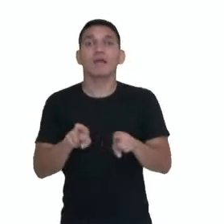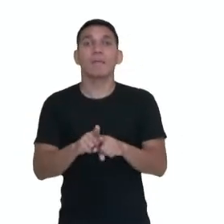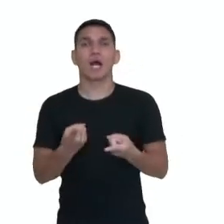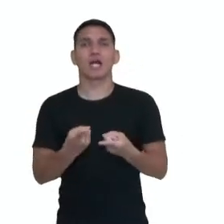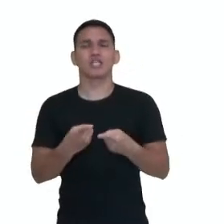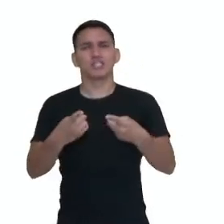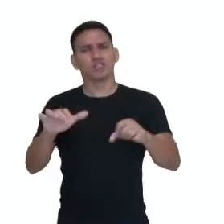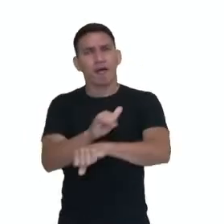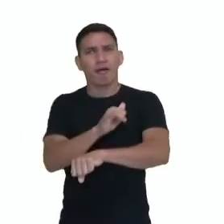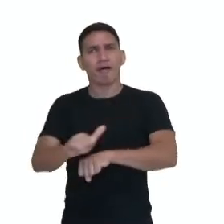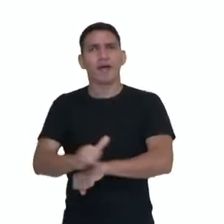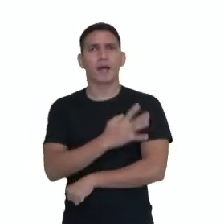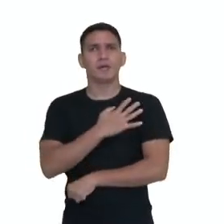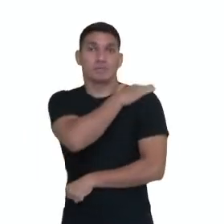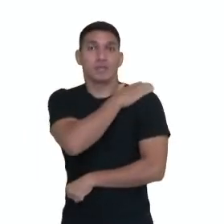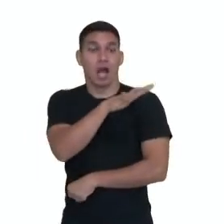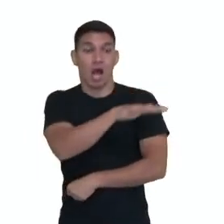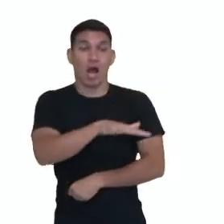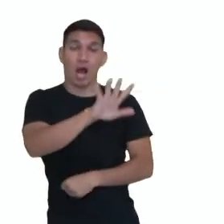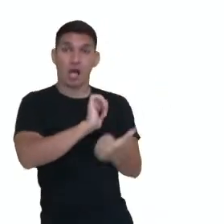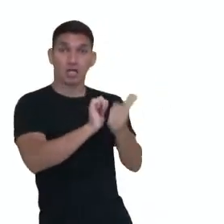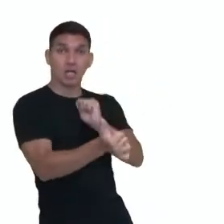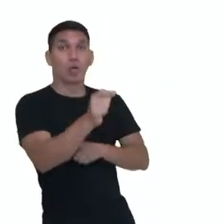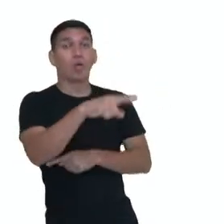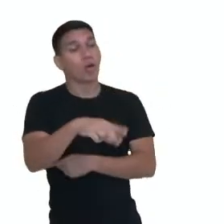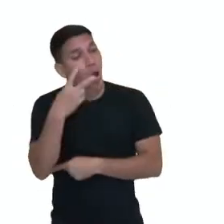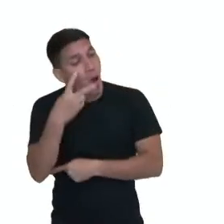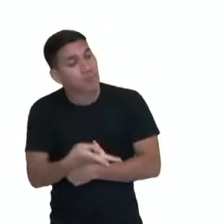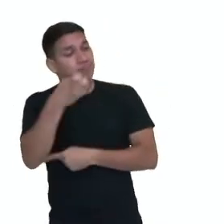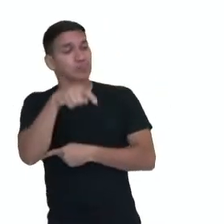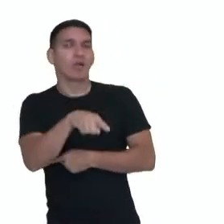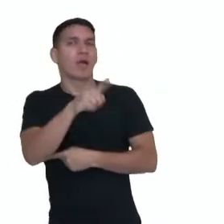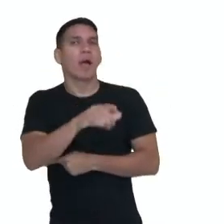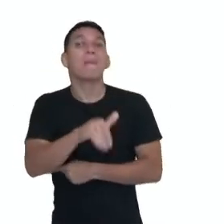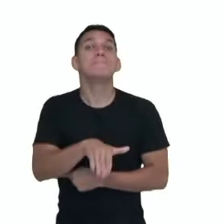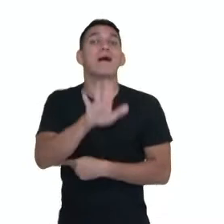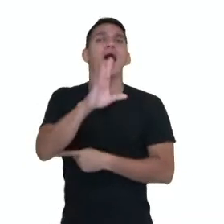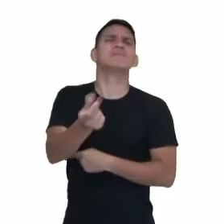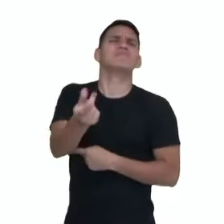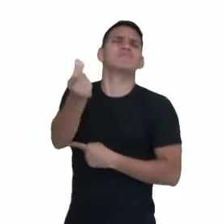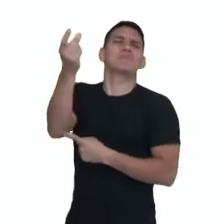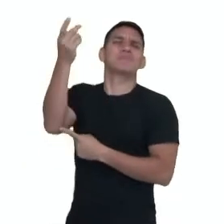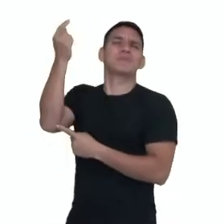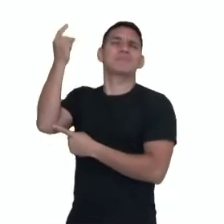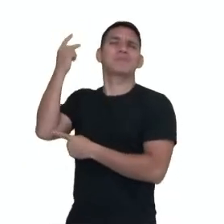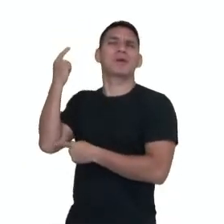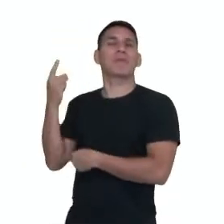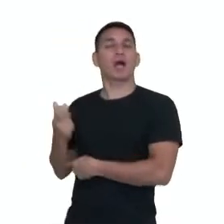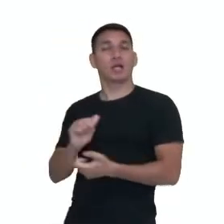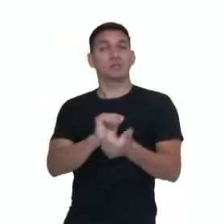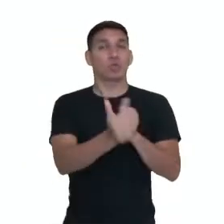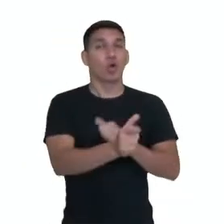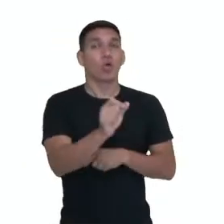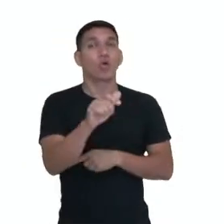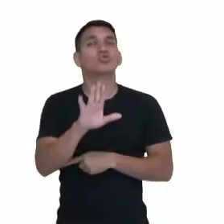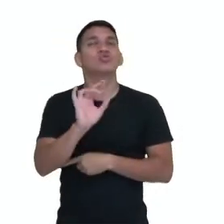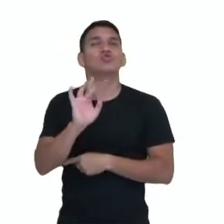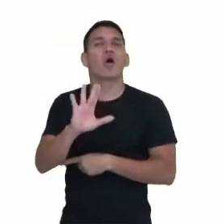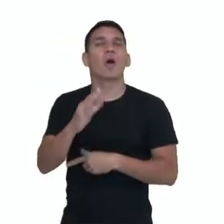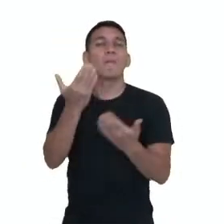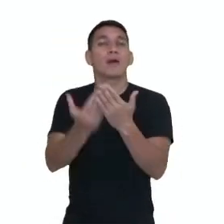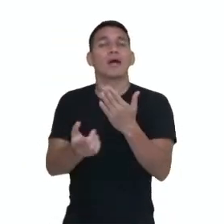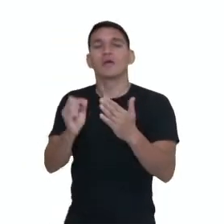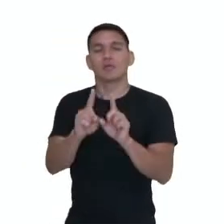militares. No campo dos esportes, ela é considerada a mais antiga modalidade, estando atrás apenas do